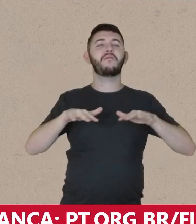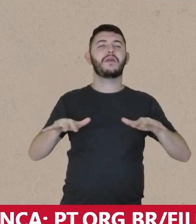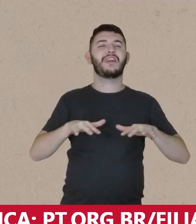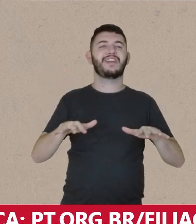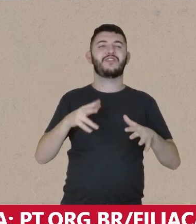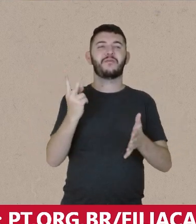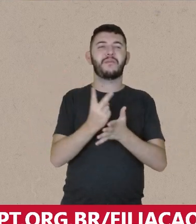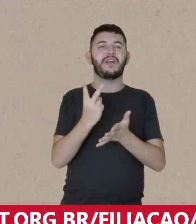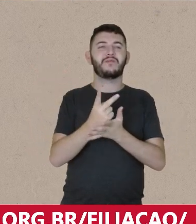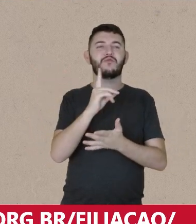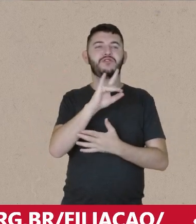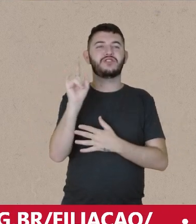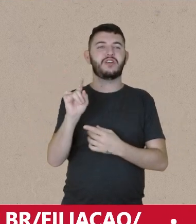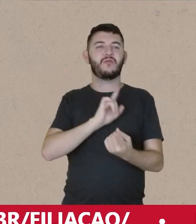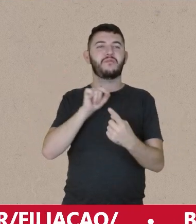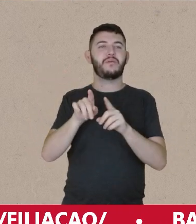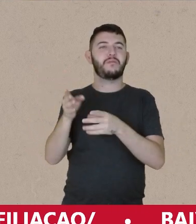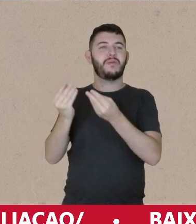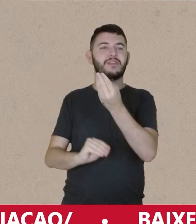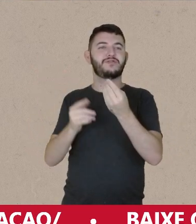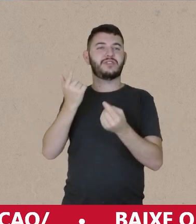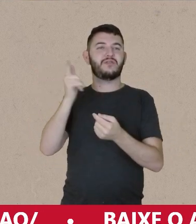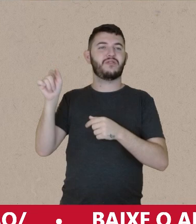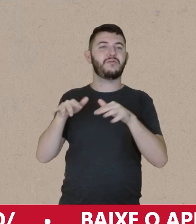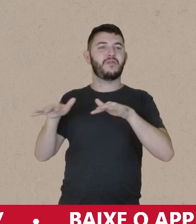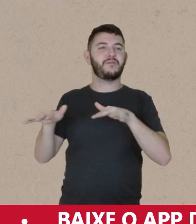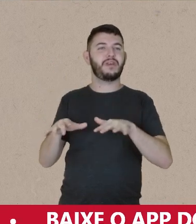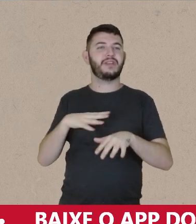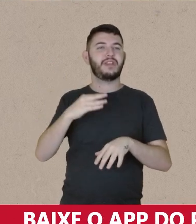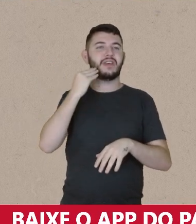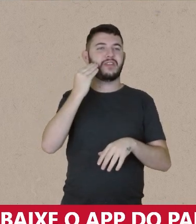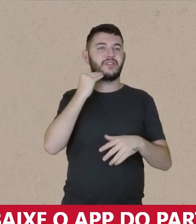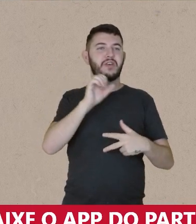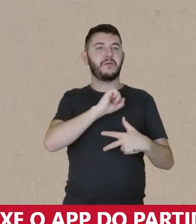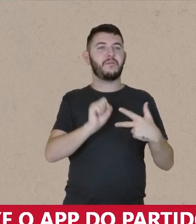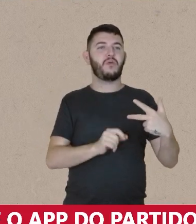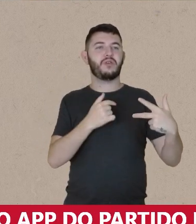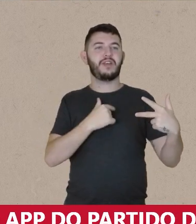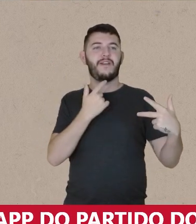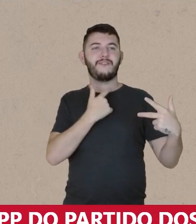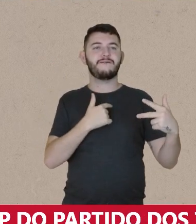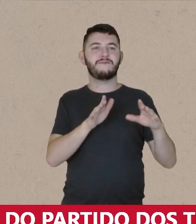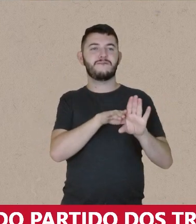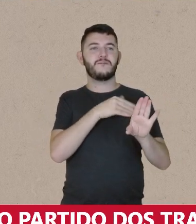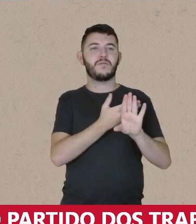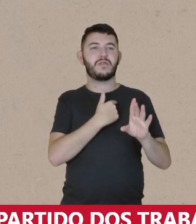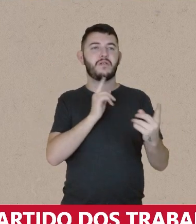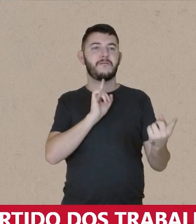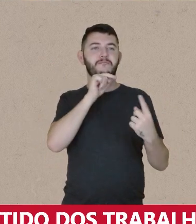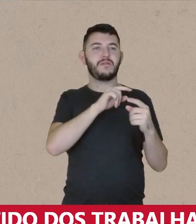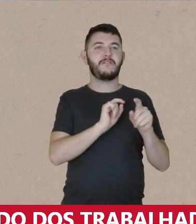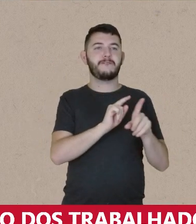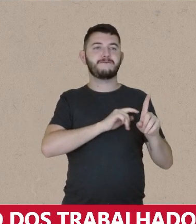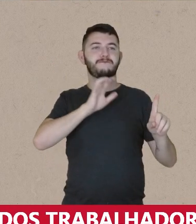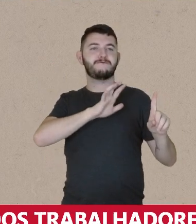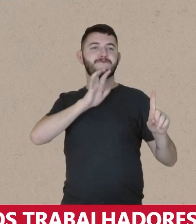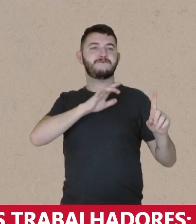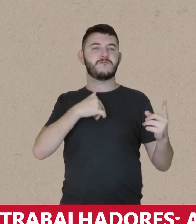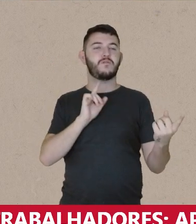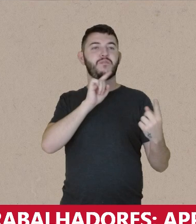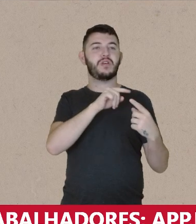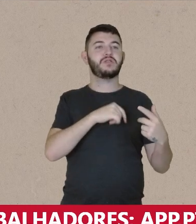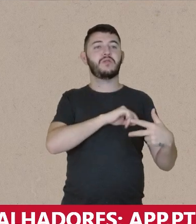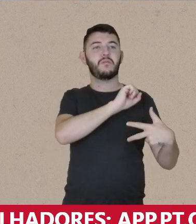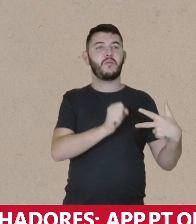tenta chantagear os outros poderes e deixar os militantes, né, quem está na resistência, com medo. Eu queria que você